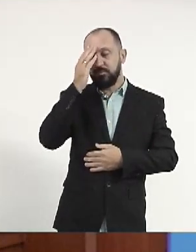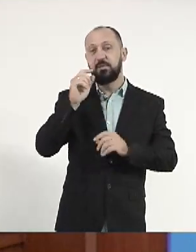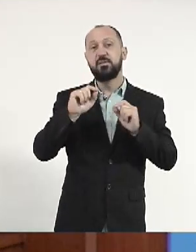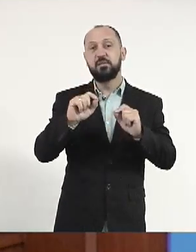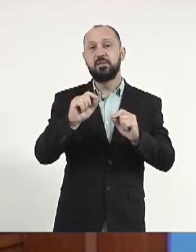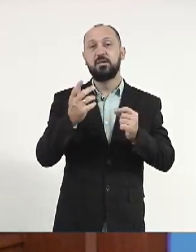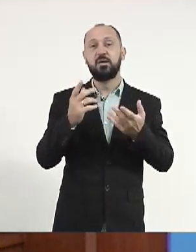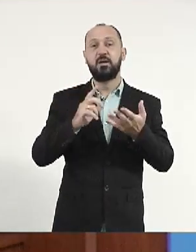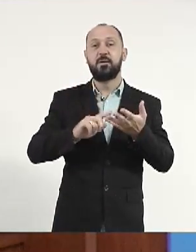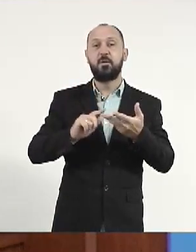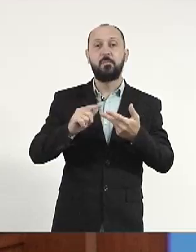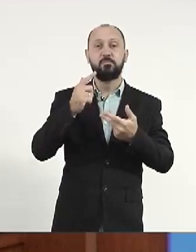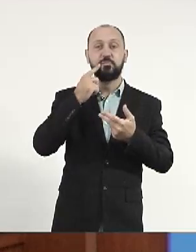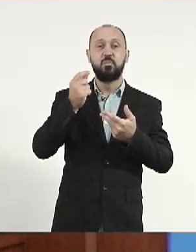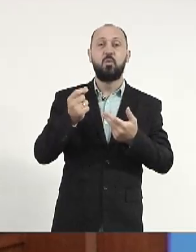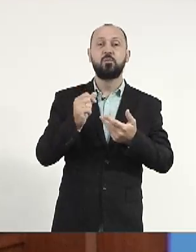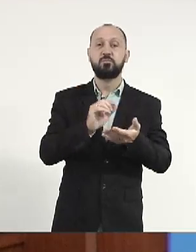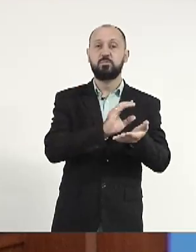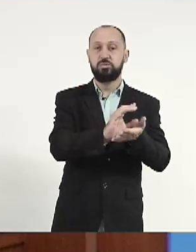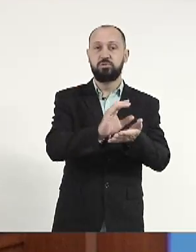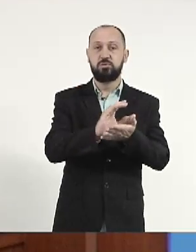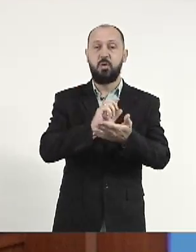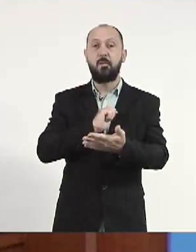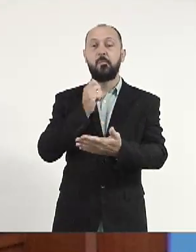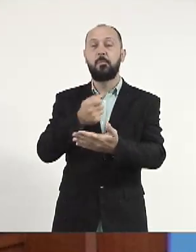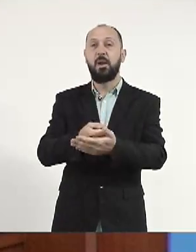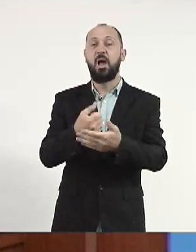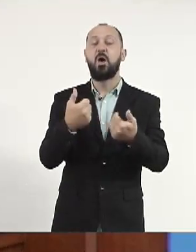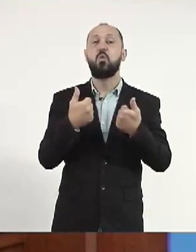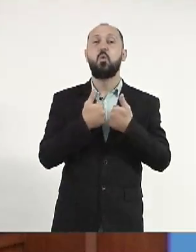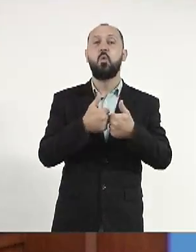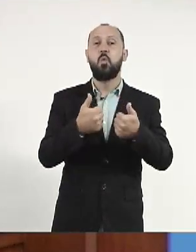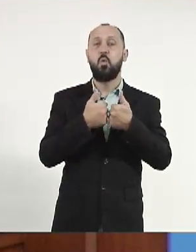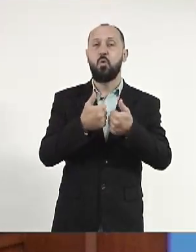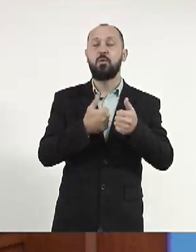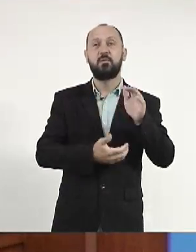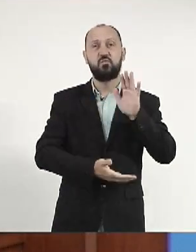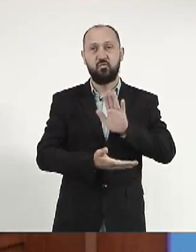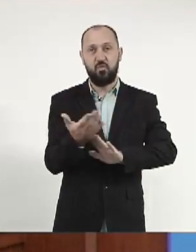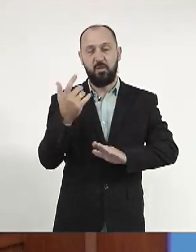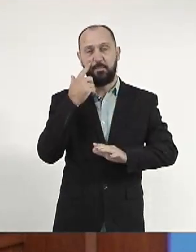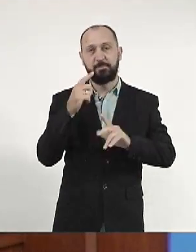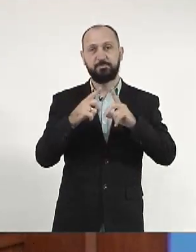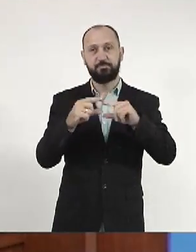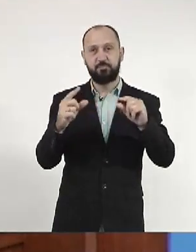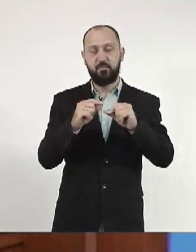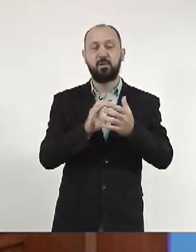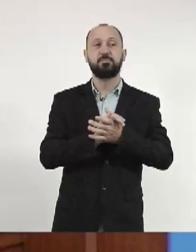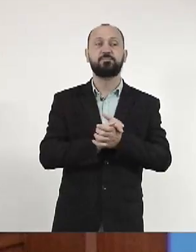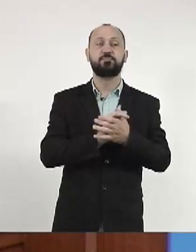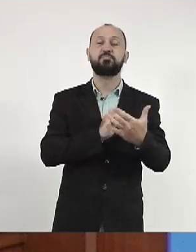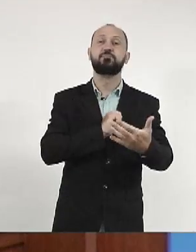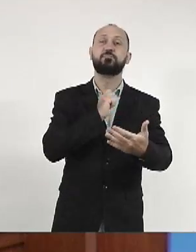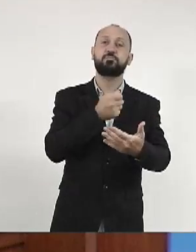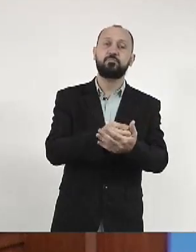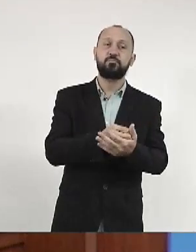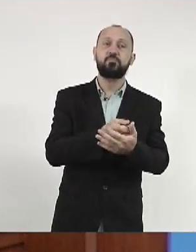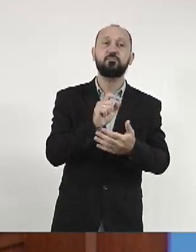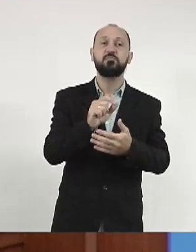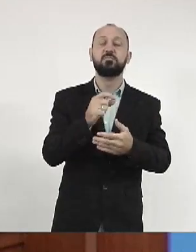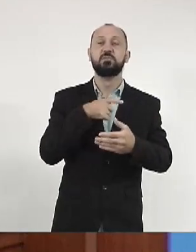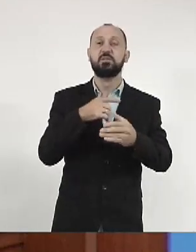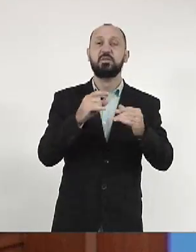que muitos financiaram ônibus que foram a Brasília, financiaram